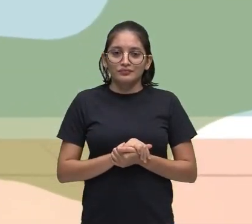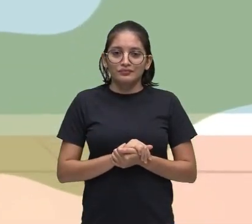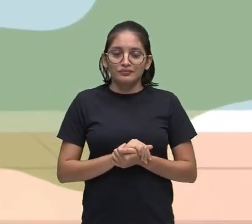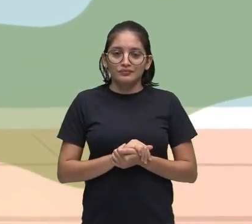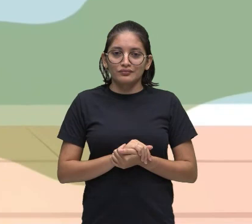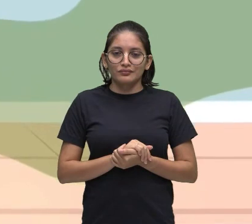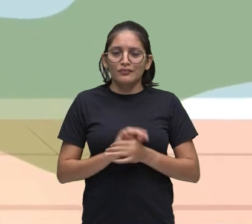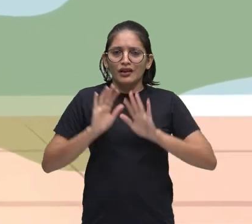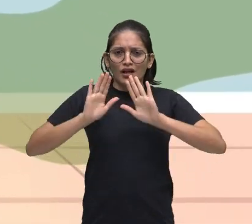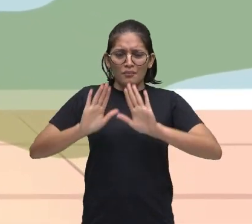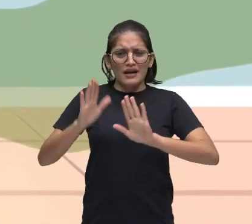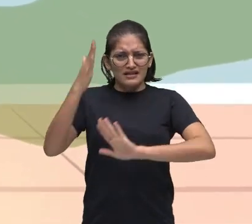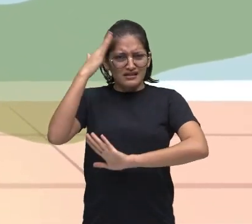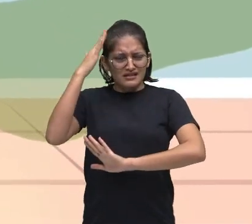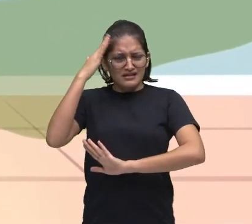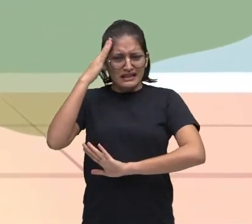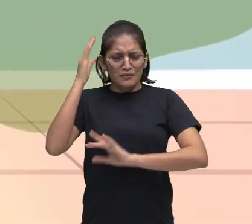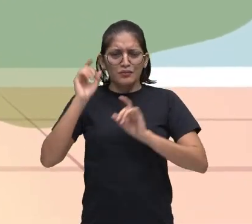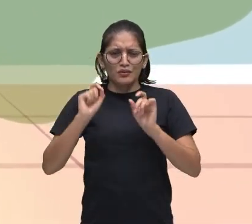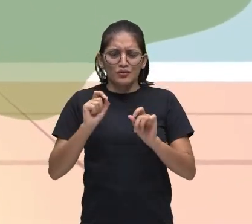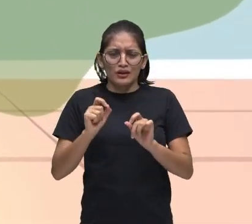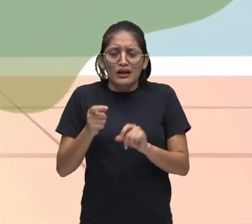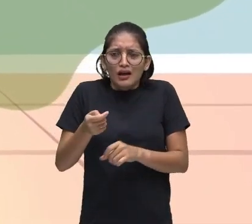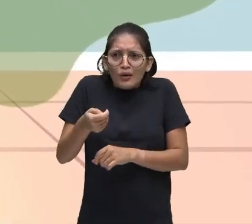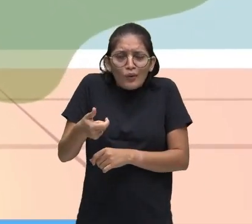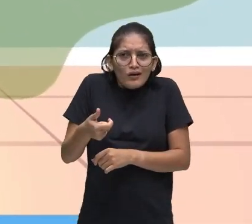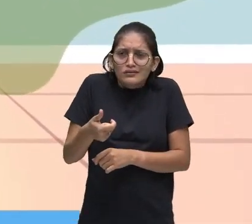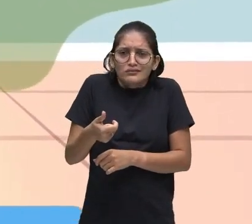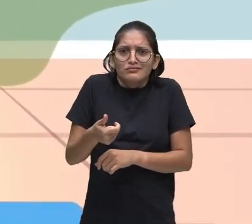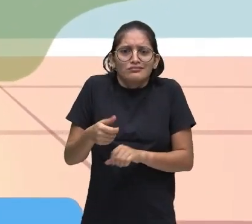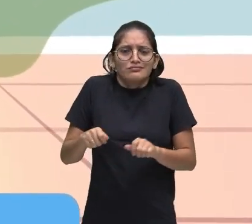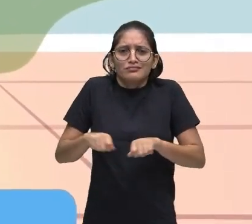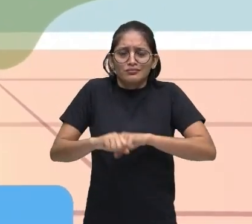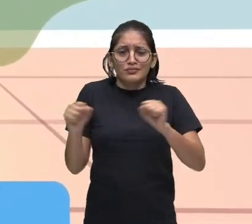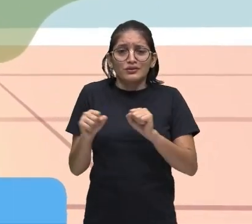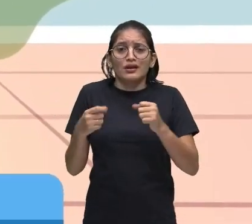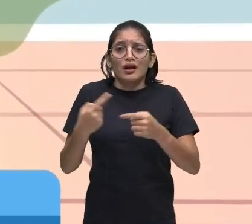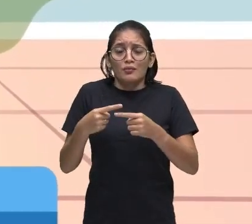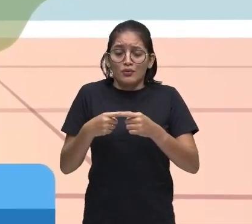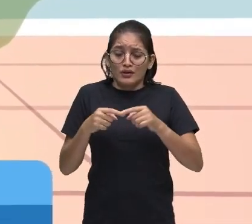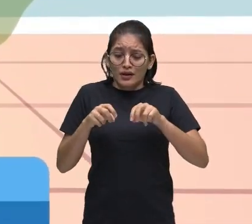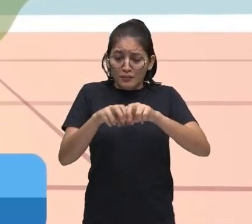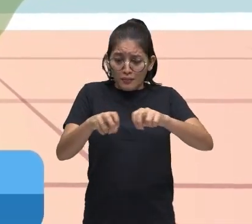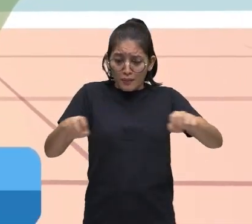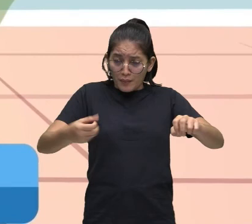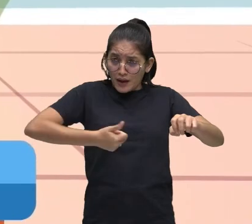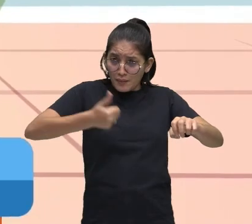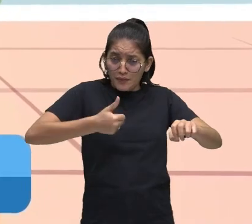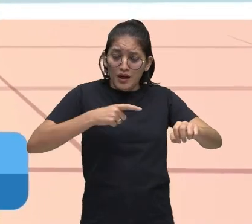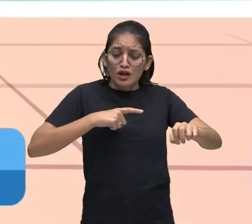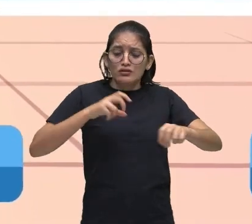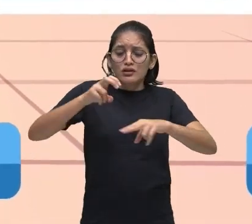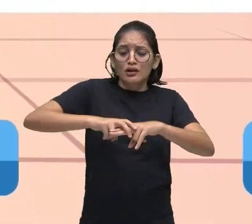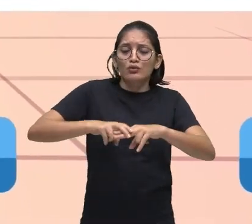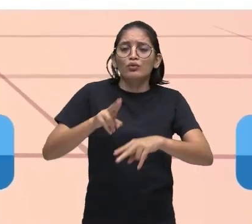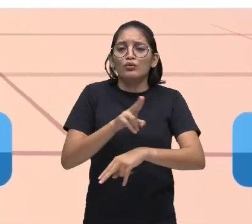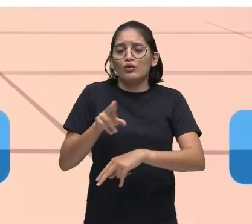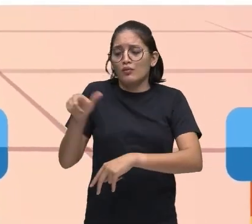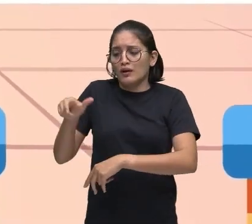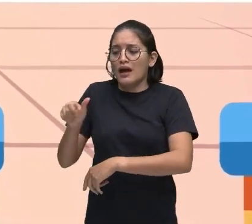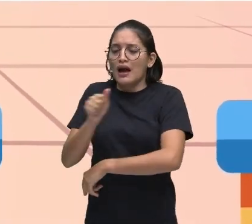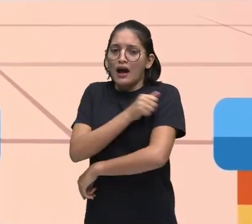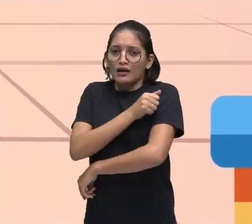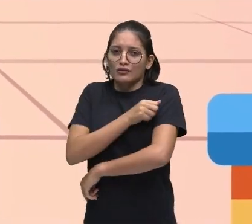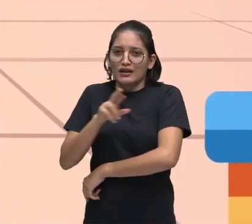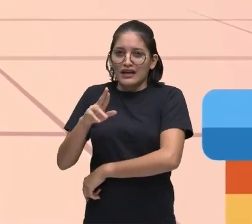No entanto, ela sabia que isto era quase impossível, já que na primeira fila estava sentado um rapaz chamado Ricardo. Ela,